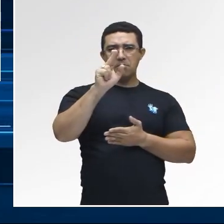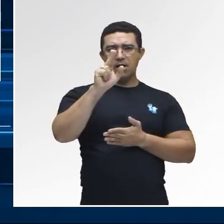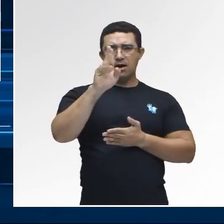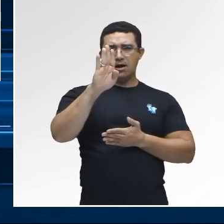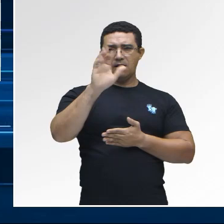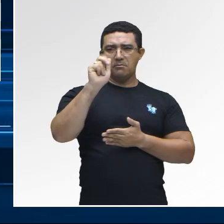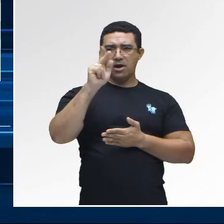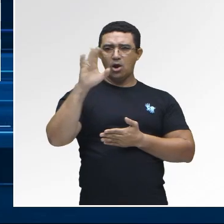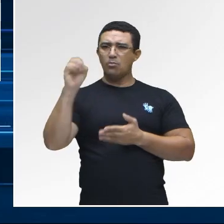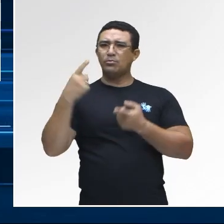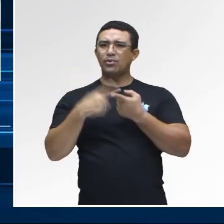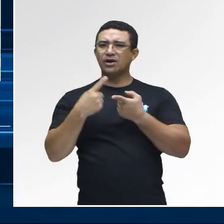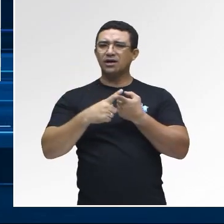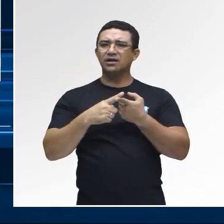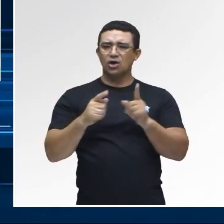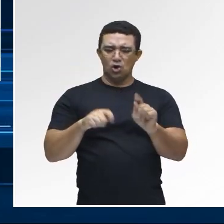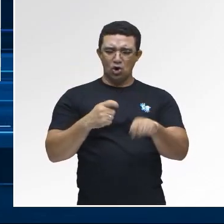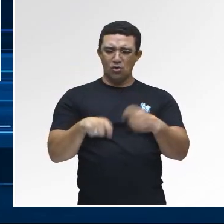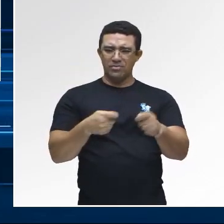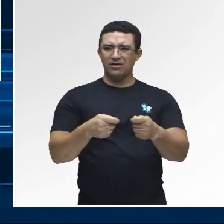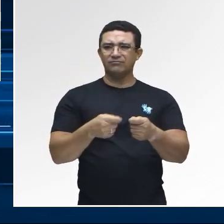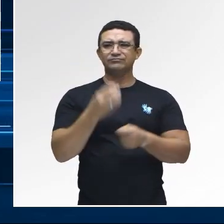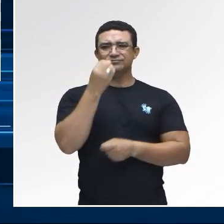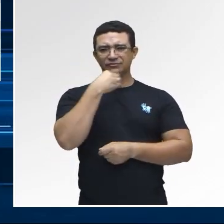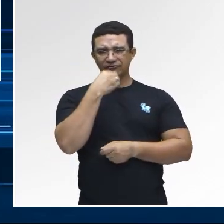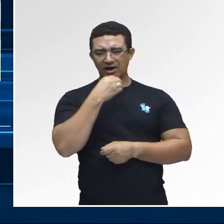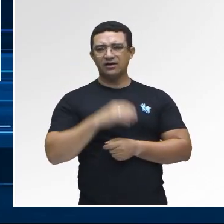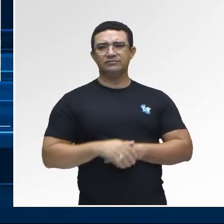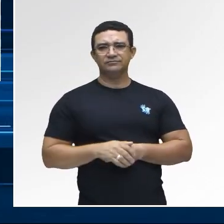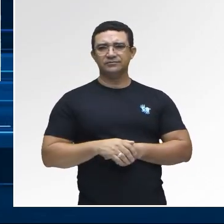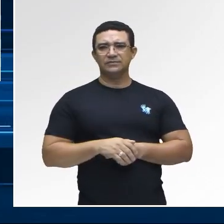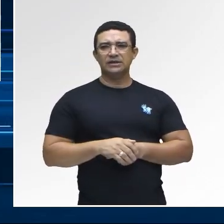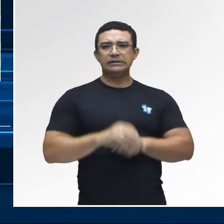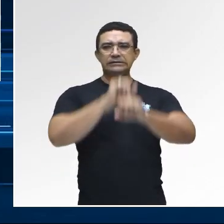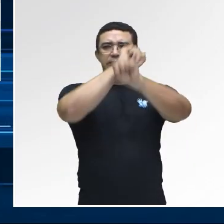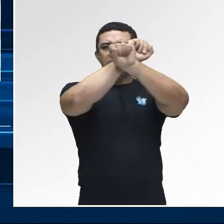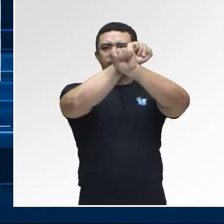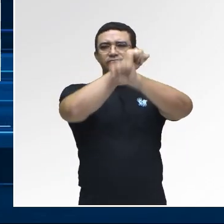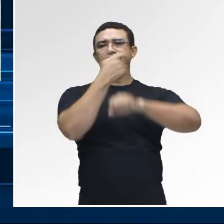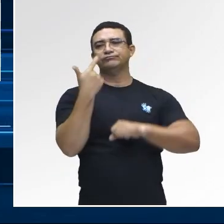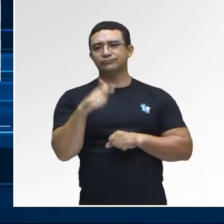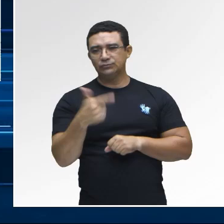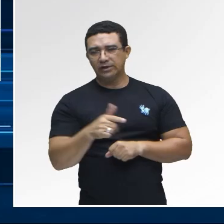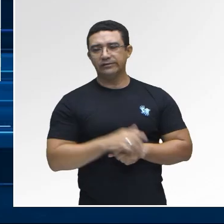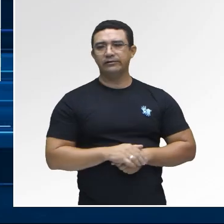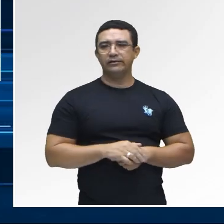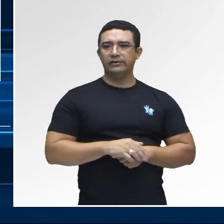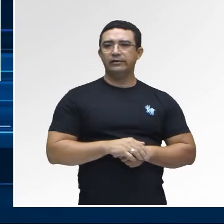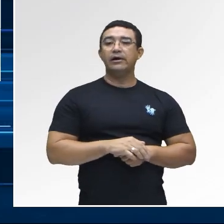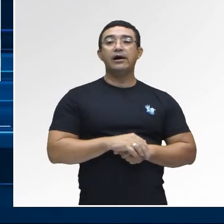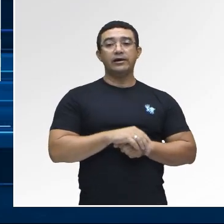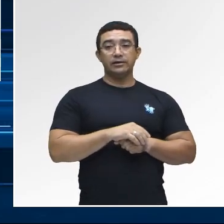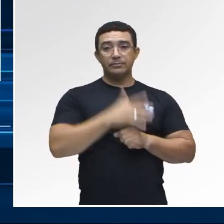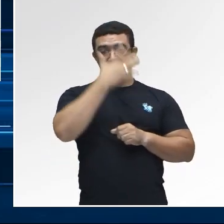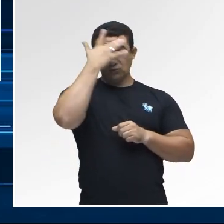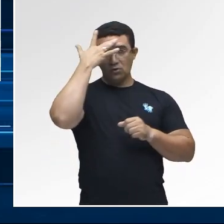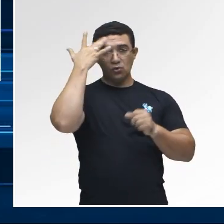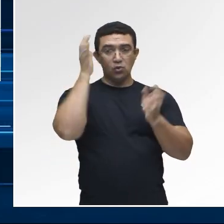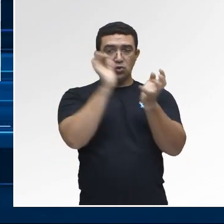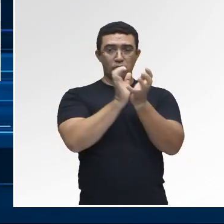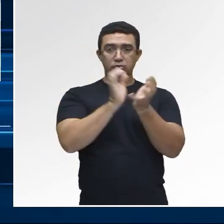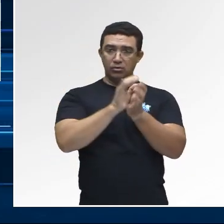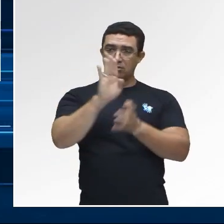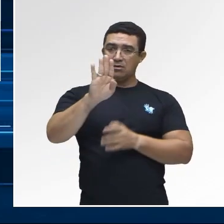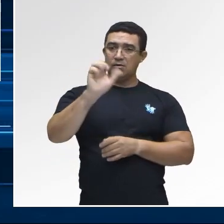os servos, tudo bem, fica aí com essa posse. E aí eles foram conquistando territórios e criando reis. Olha,